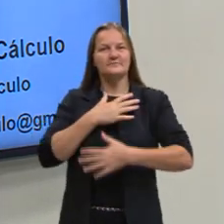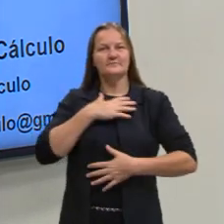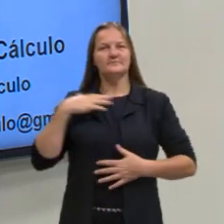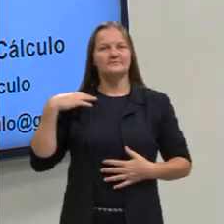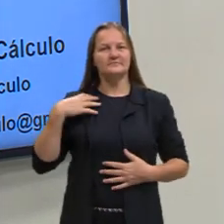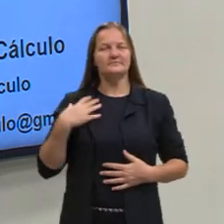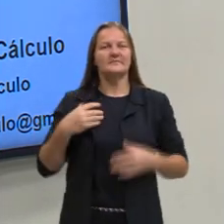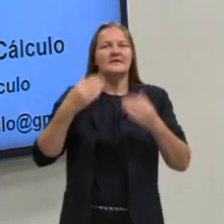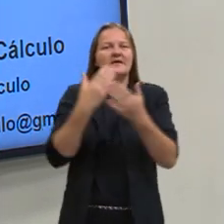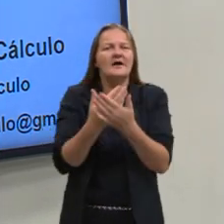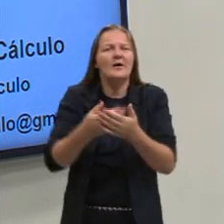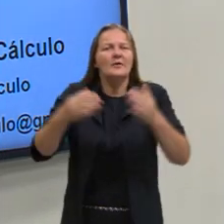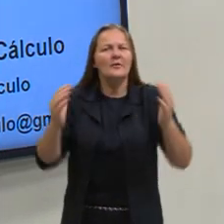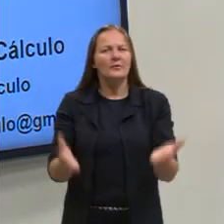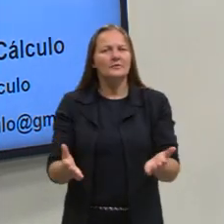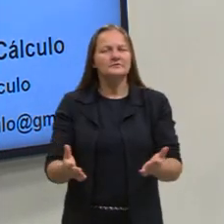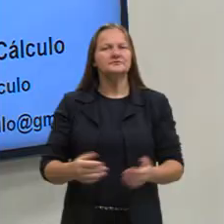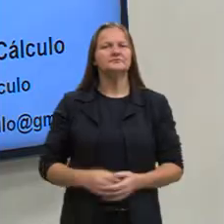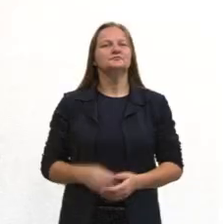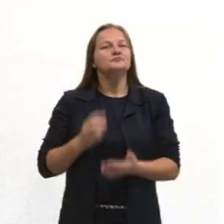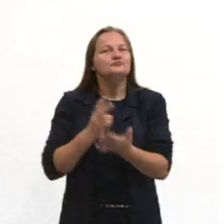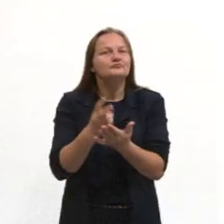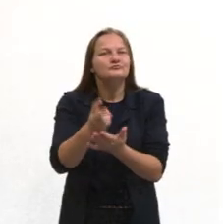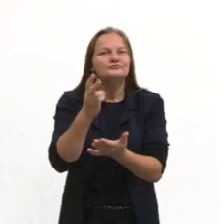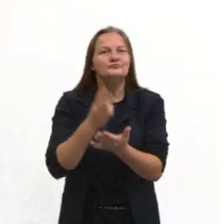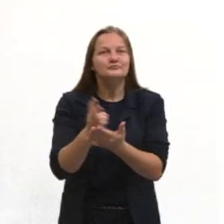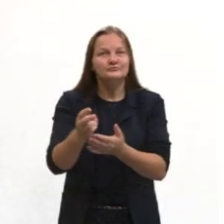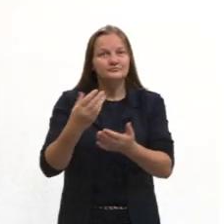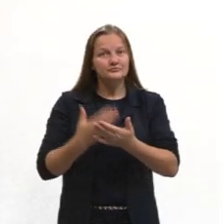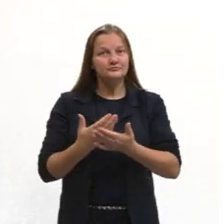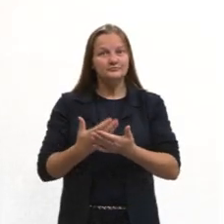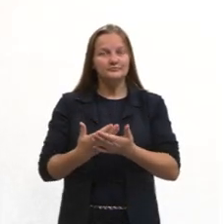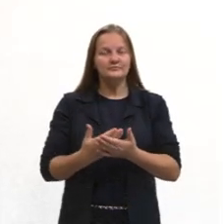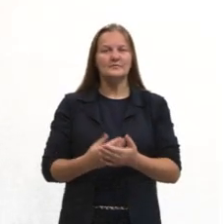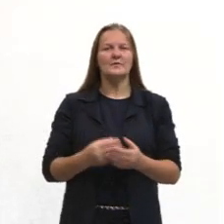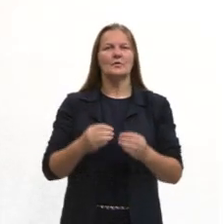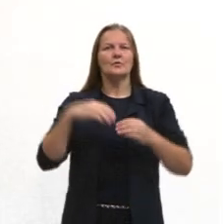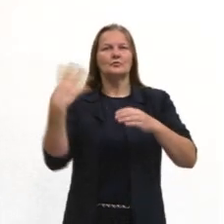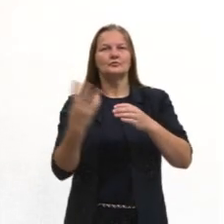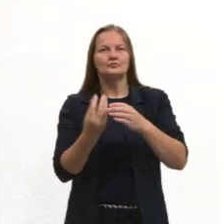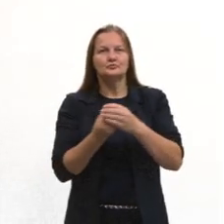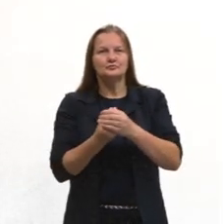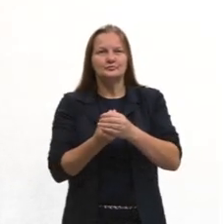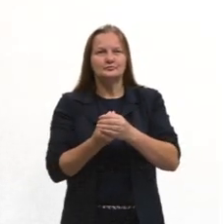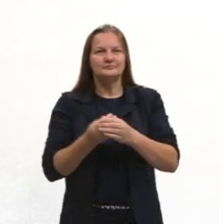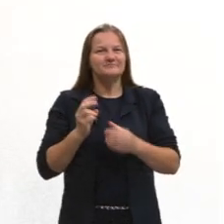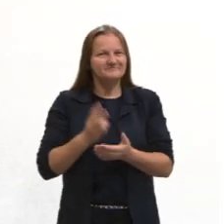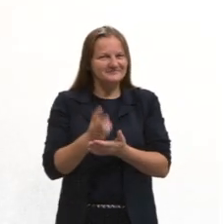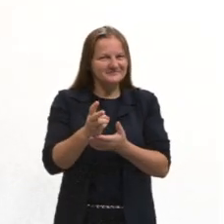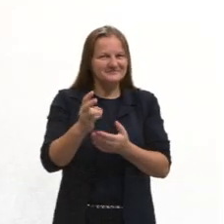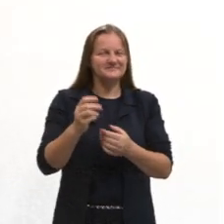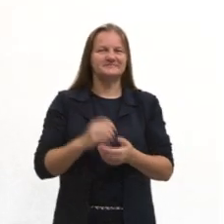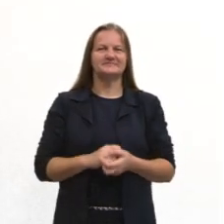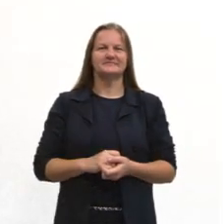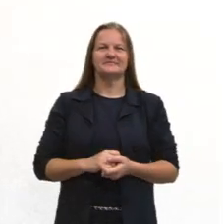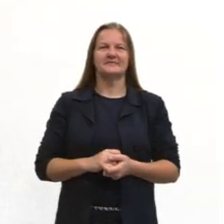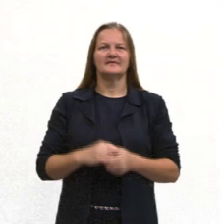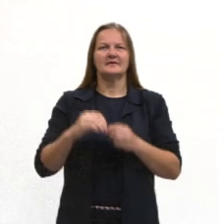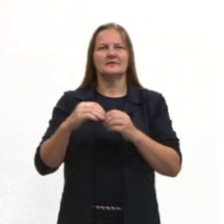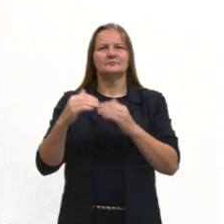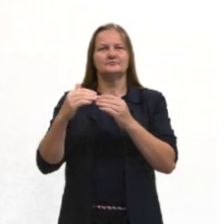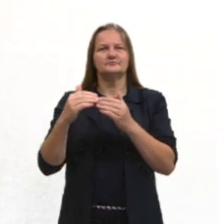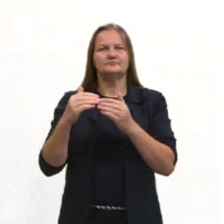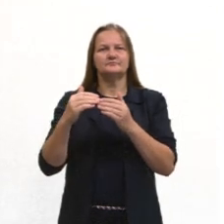na aula de hoje nós vamos dar continuidade aos estudos de conjuntos certo aqui no canto então